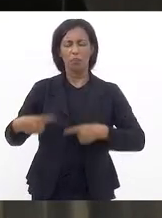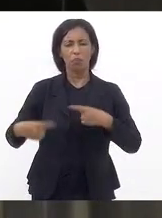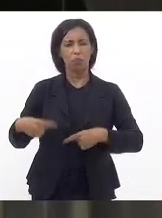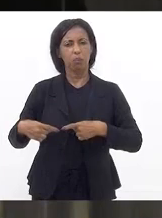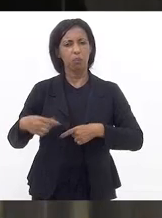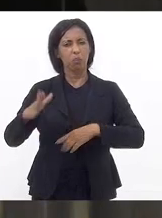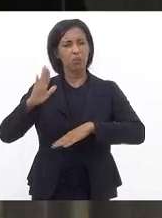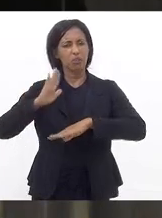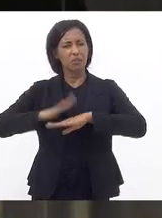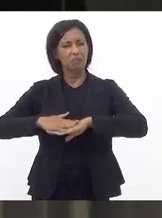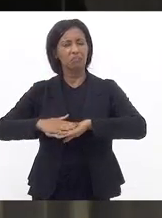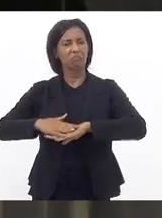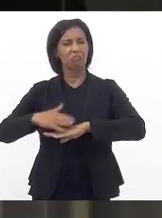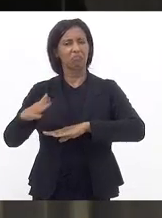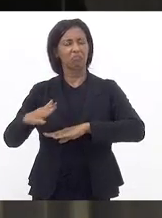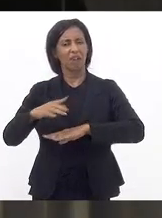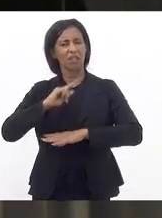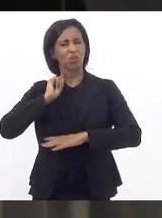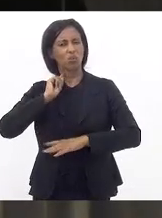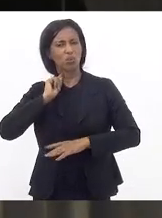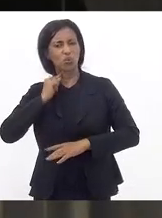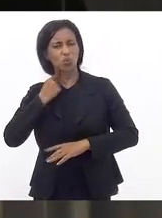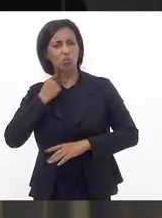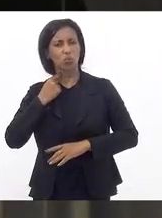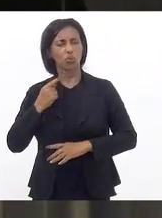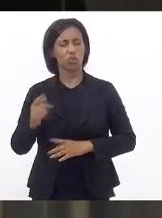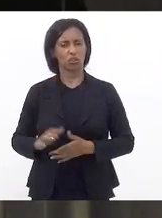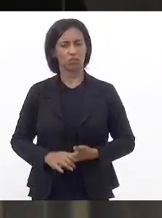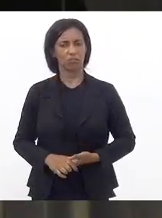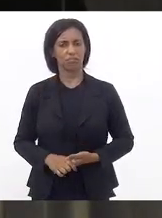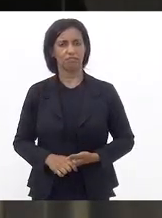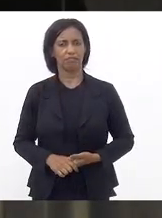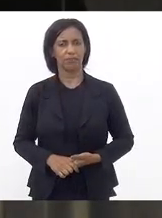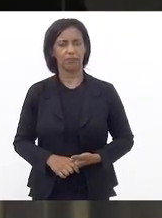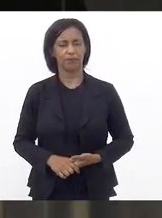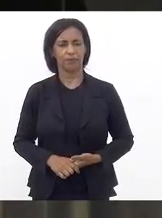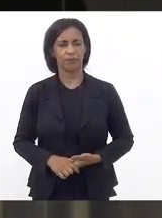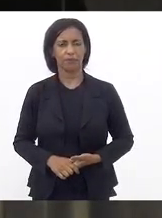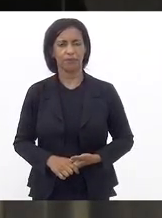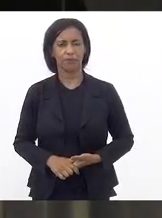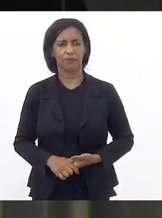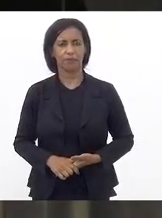mais rasteira e muda e suja possível